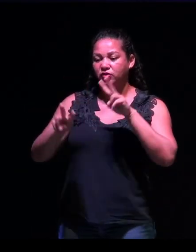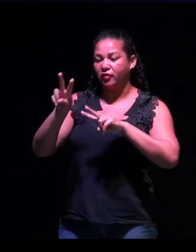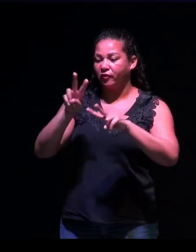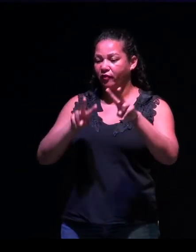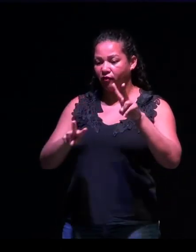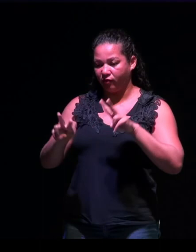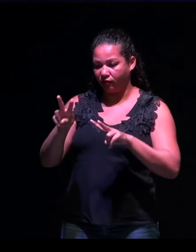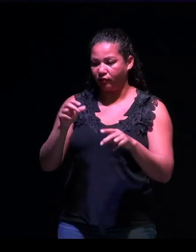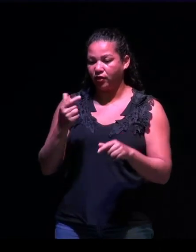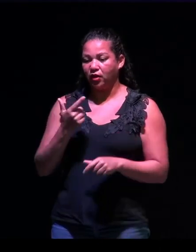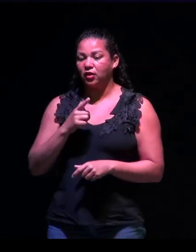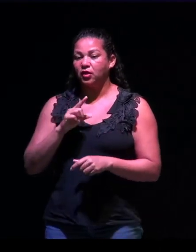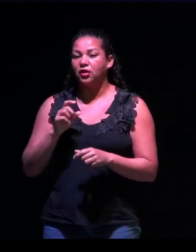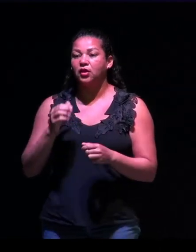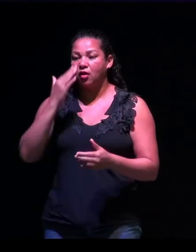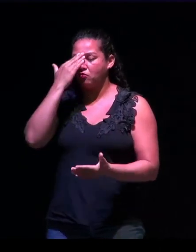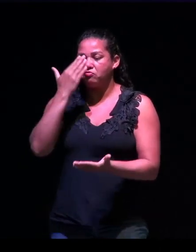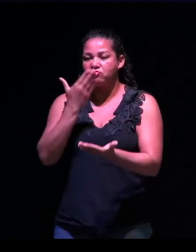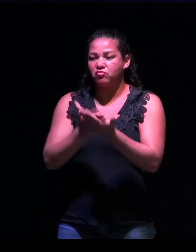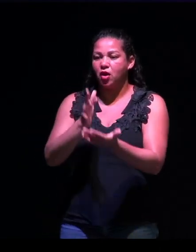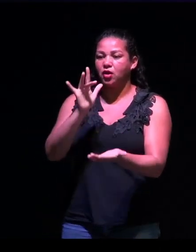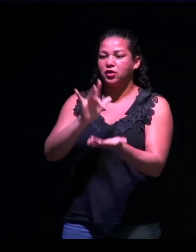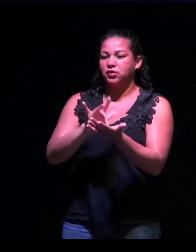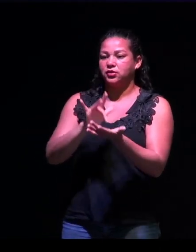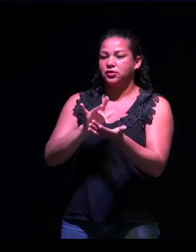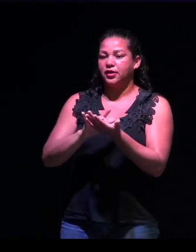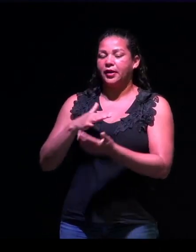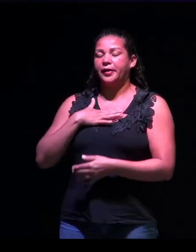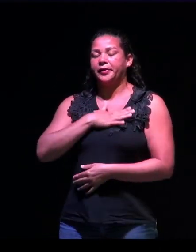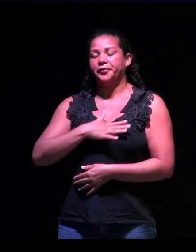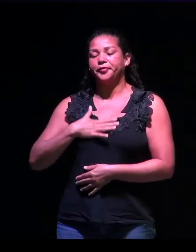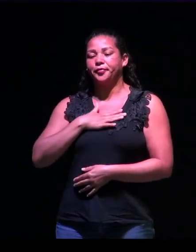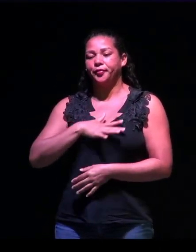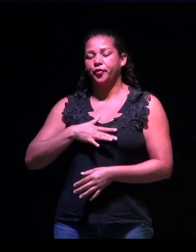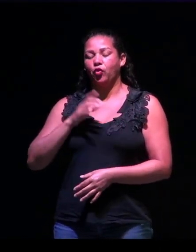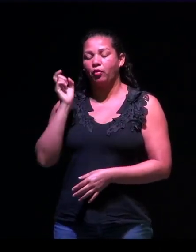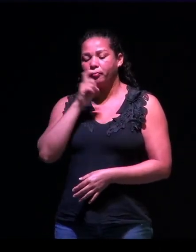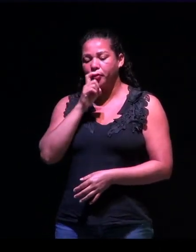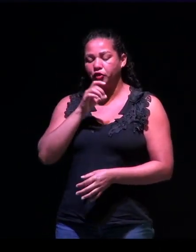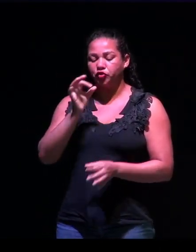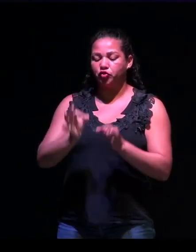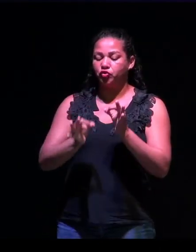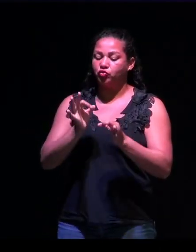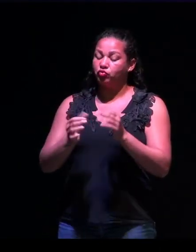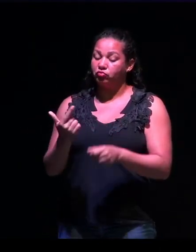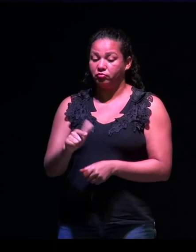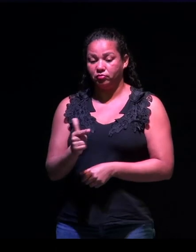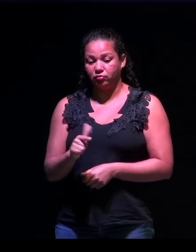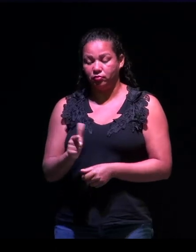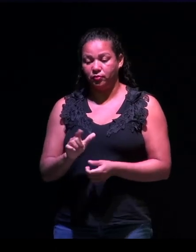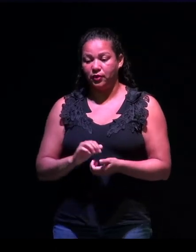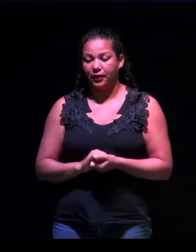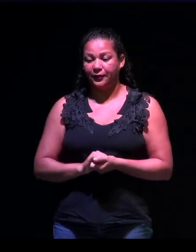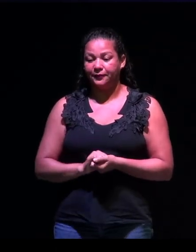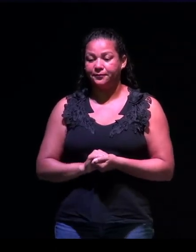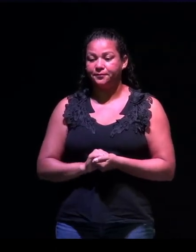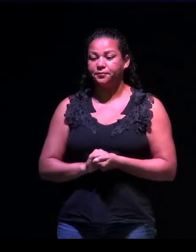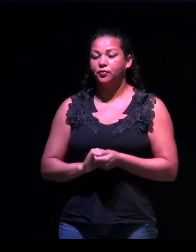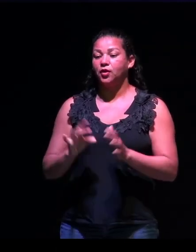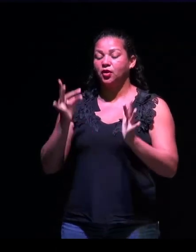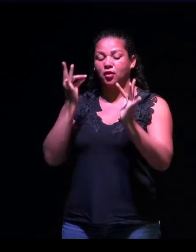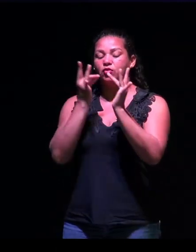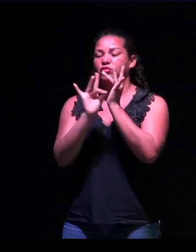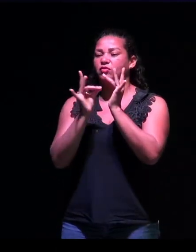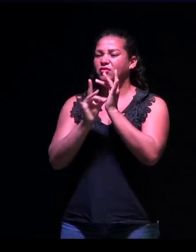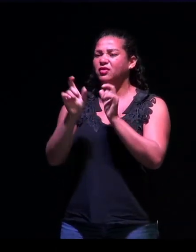creram na verdade, mas tiveram prazer na injustiça. Irmãos, aqui é uma característica do anticristo e das